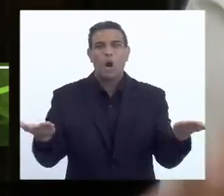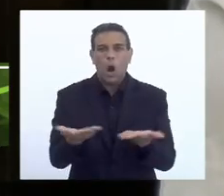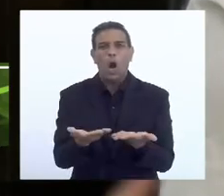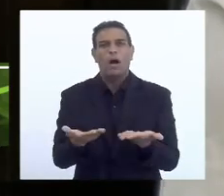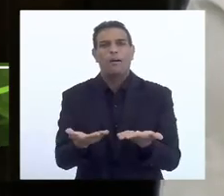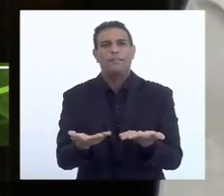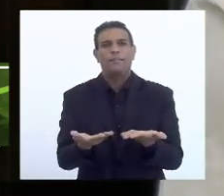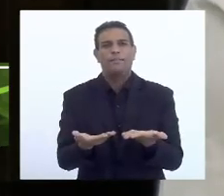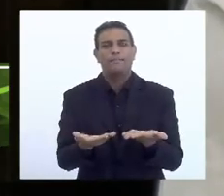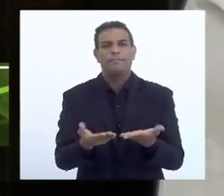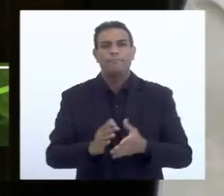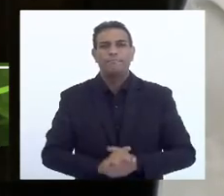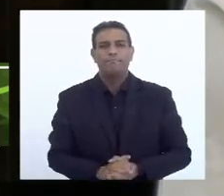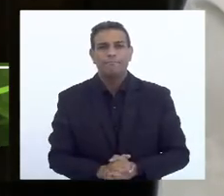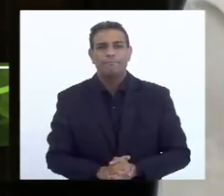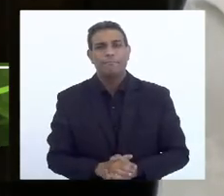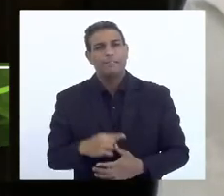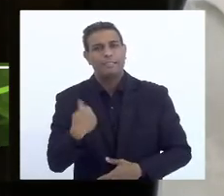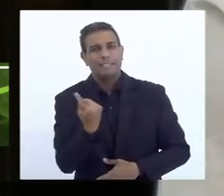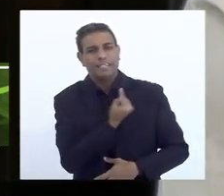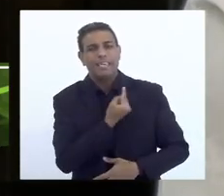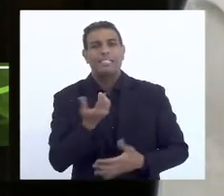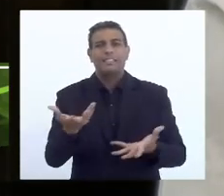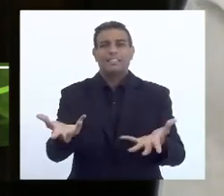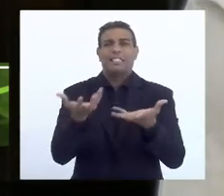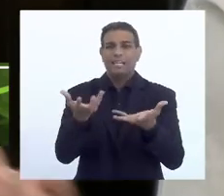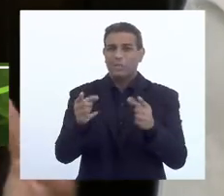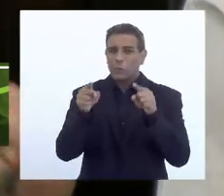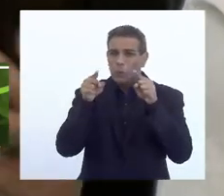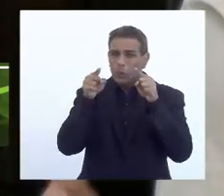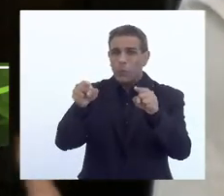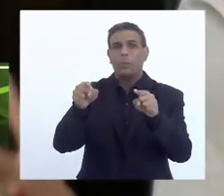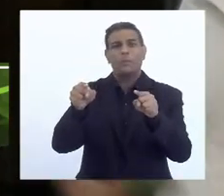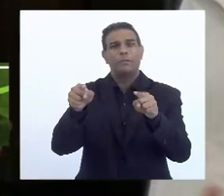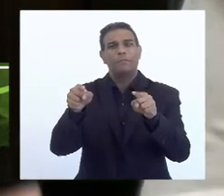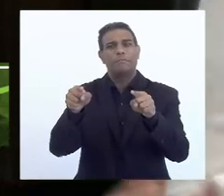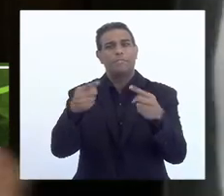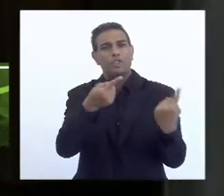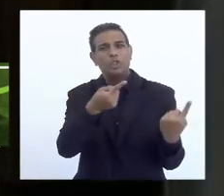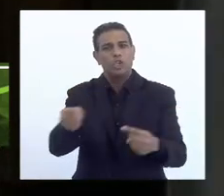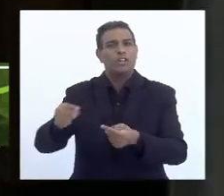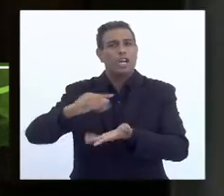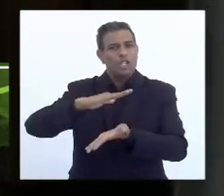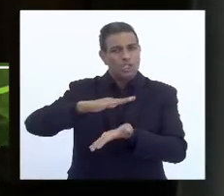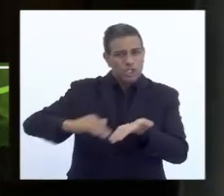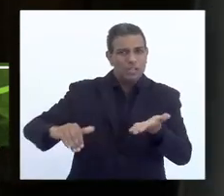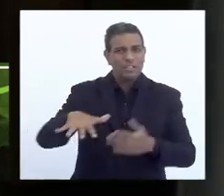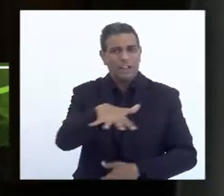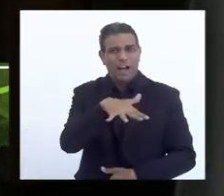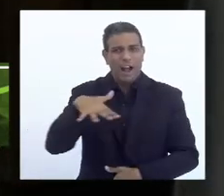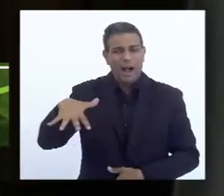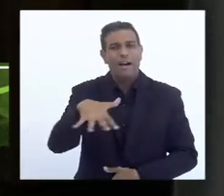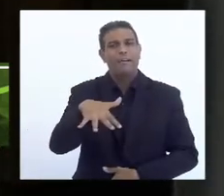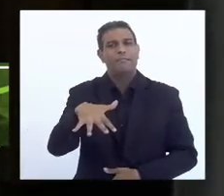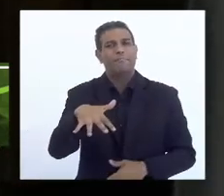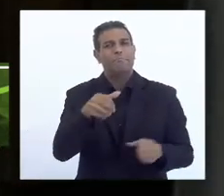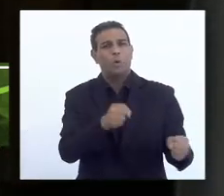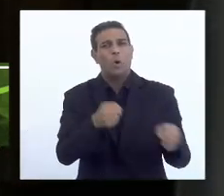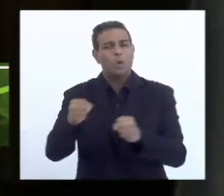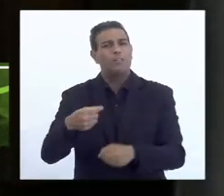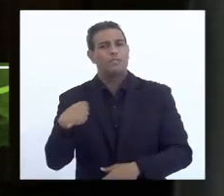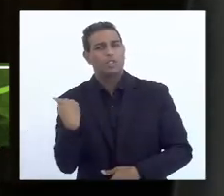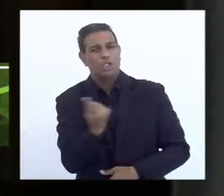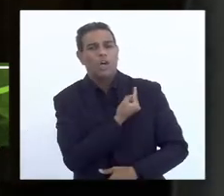ele nos interessa pouco, embora queiramos falar bastante dele para tirá-lo do espaço de poder, mas